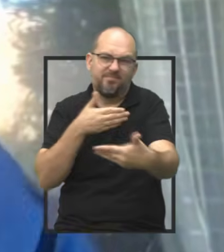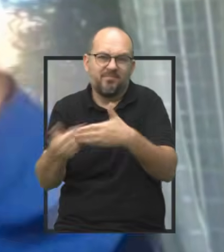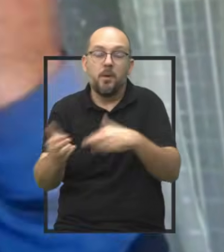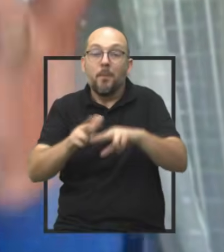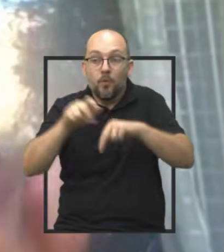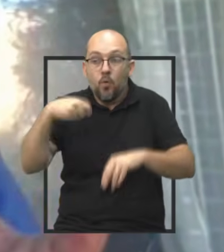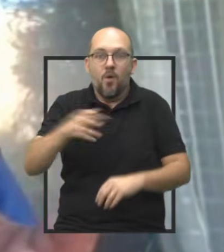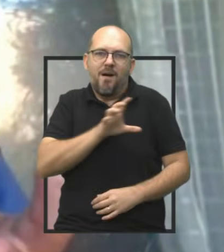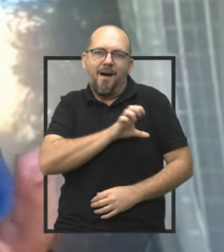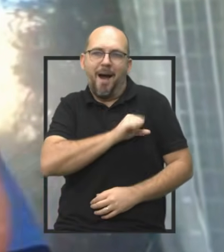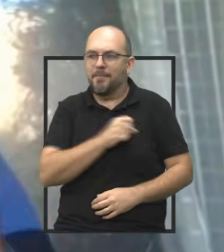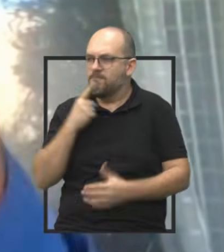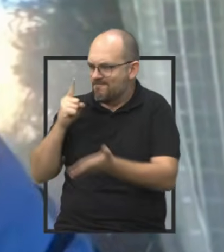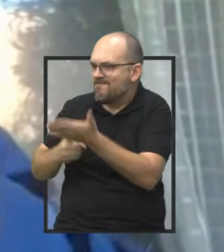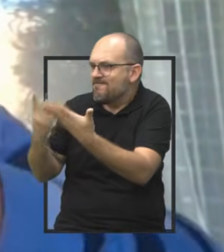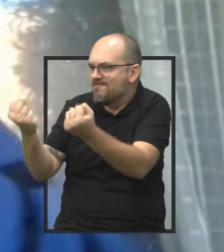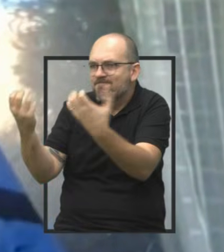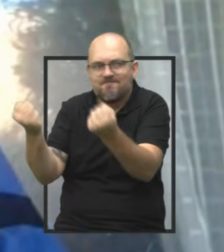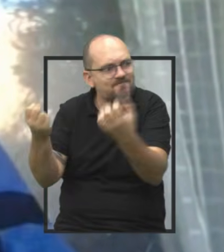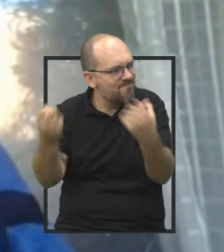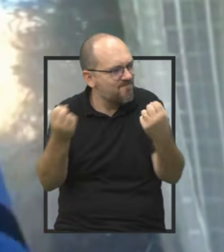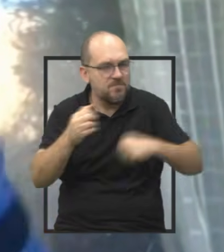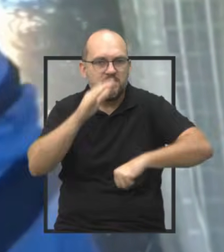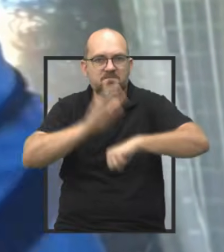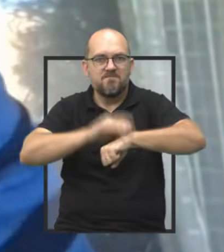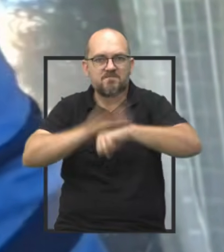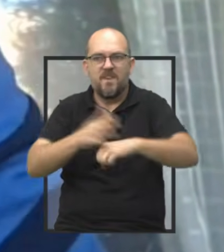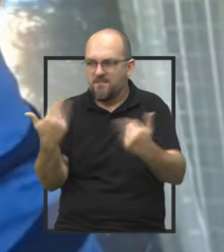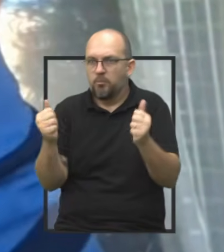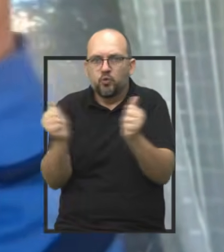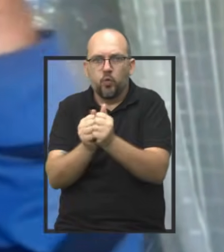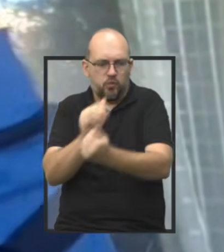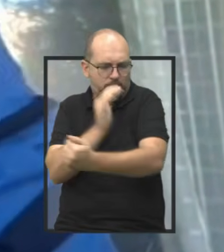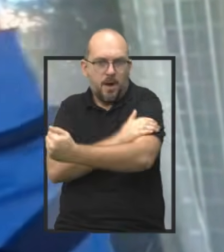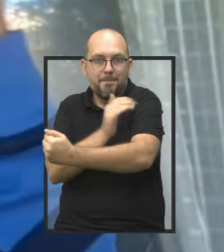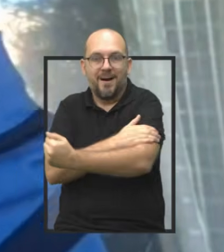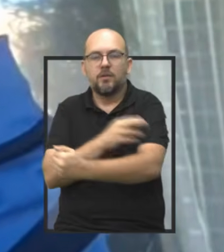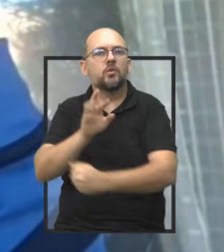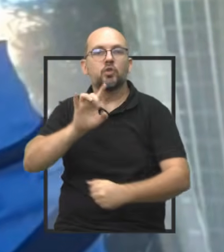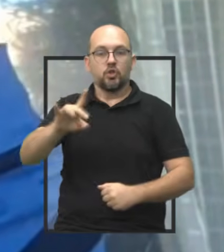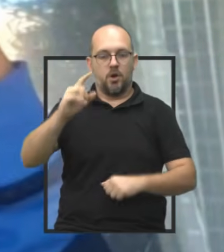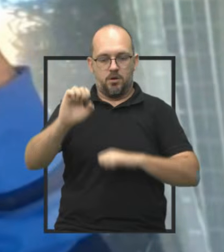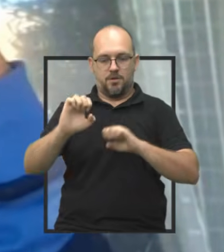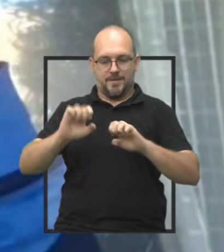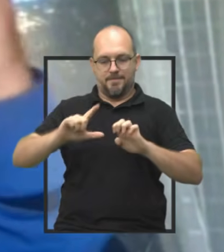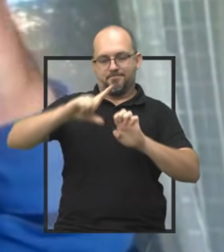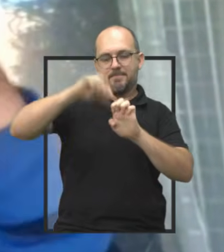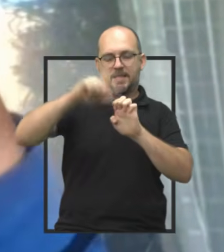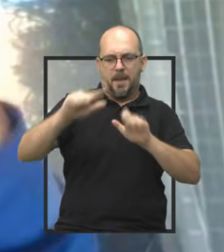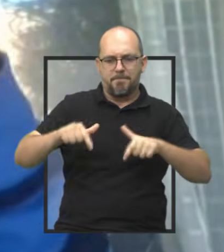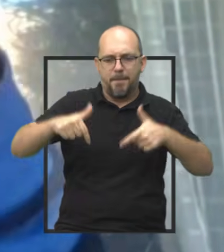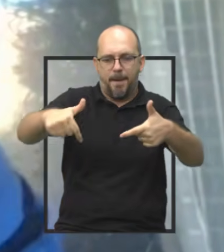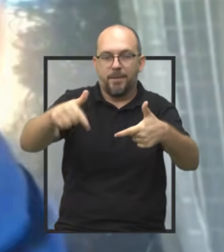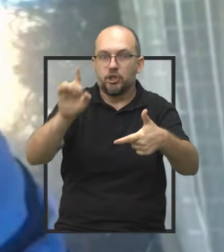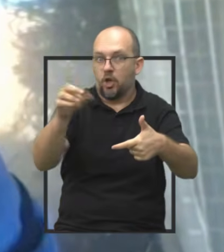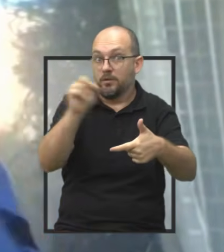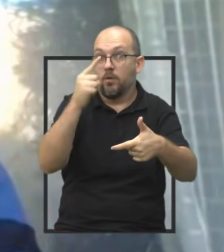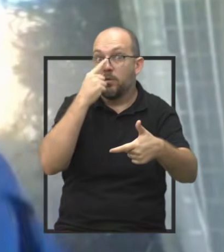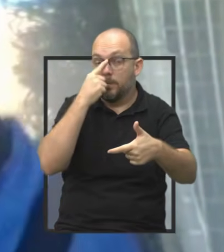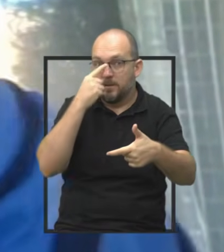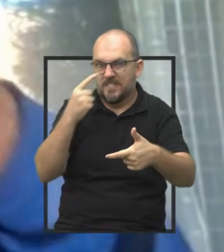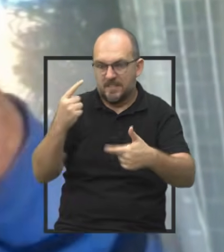vereador mesmo, mas porque amava o lugar, ele se juntava às forças físicas, não só força de empreender, mas força